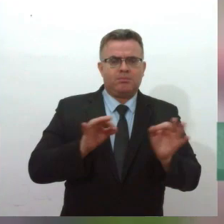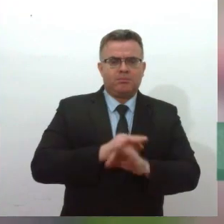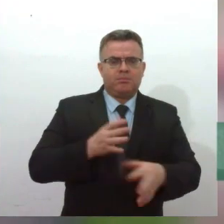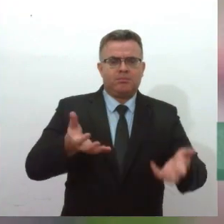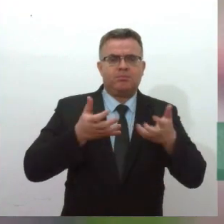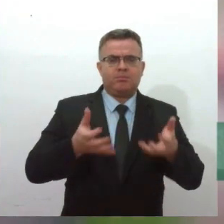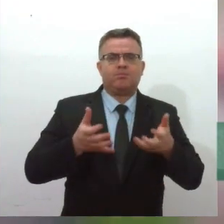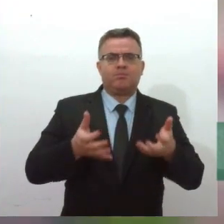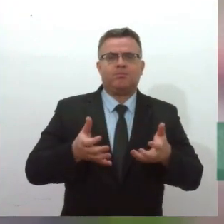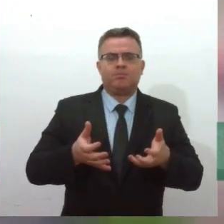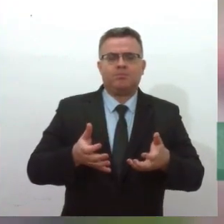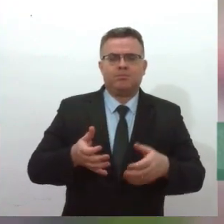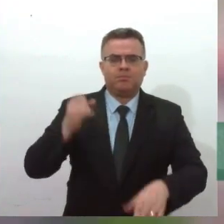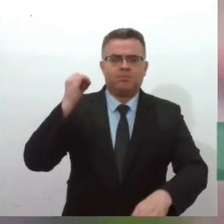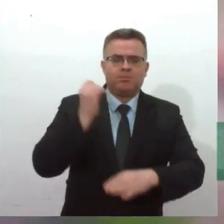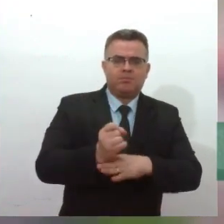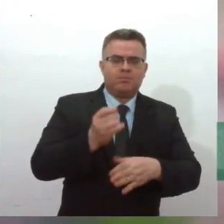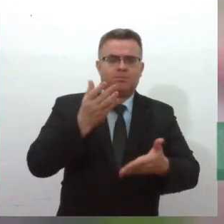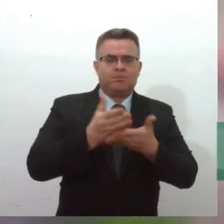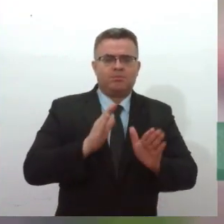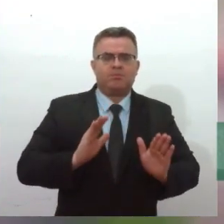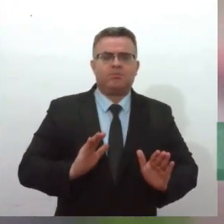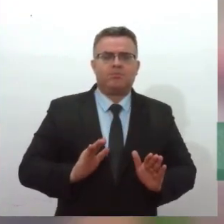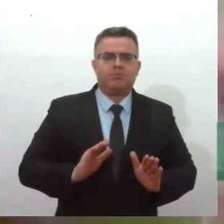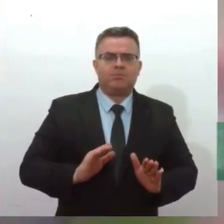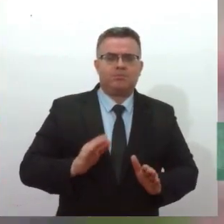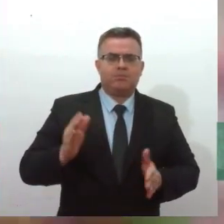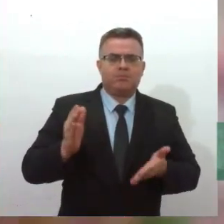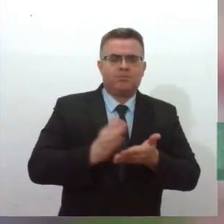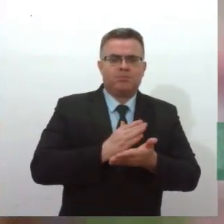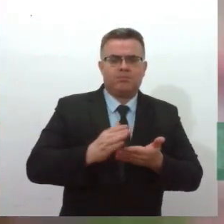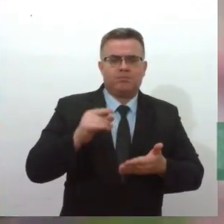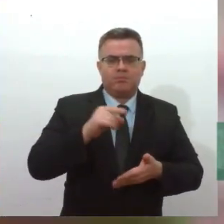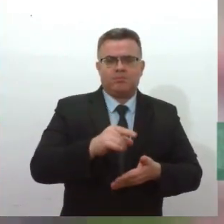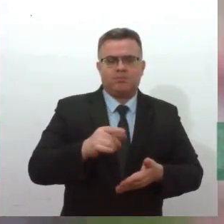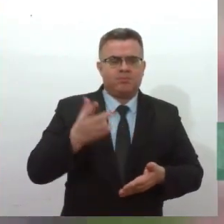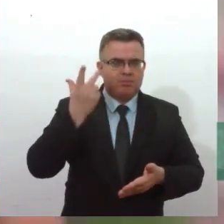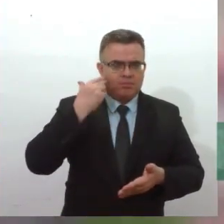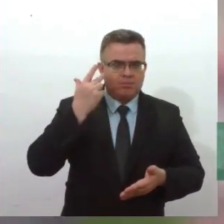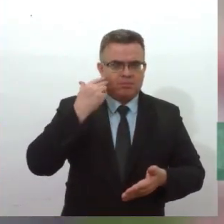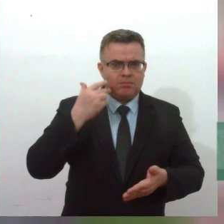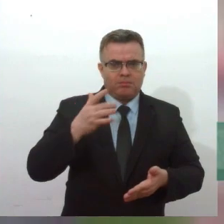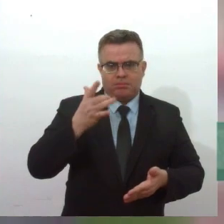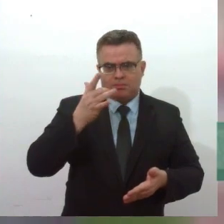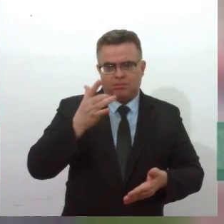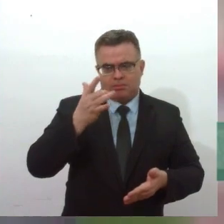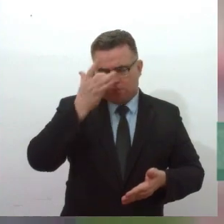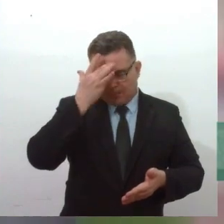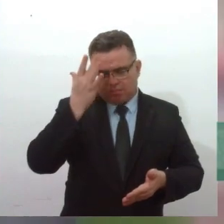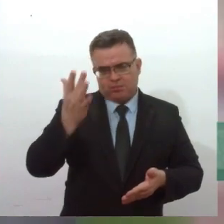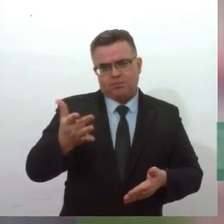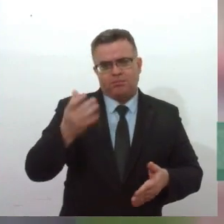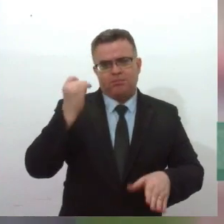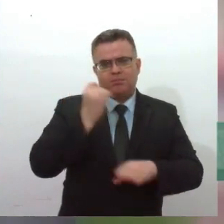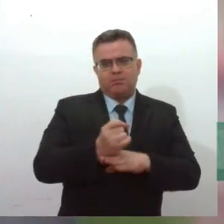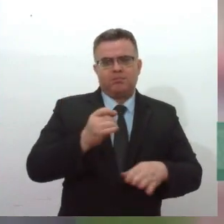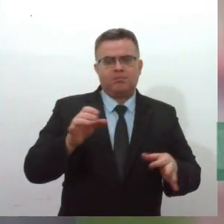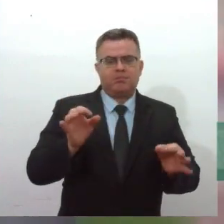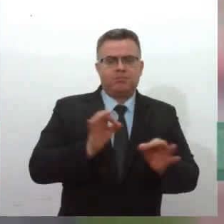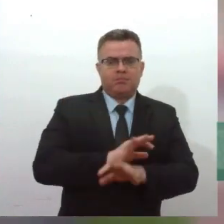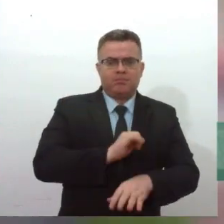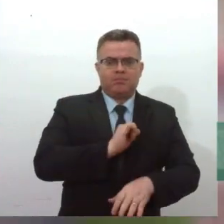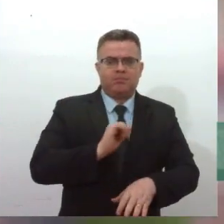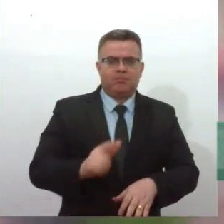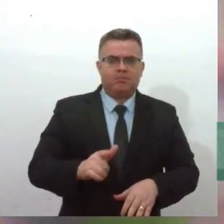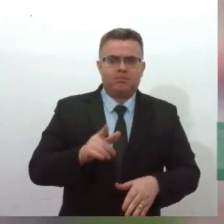eliminar a vida para alguns ainda é muito mais cômodo e fácil eliminar a vida animal do que